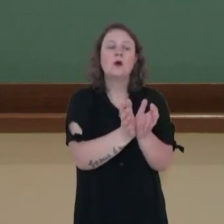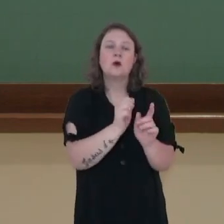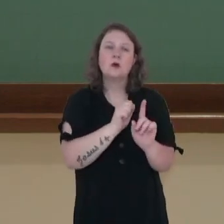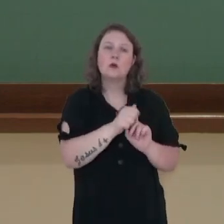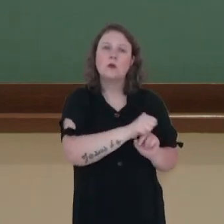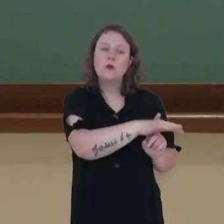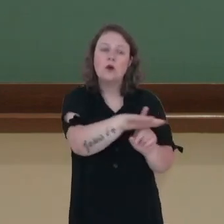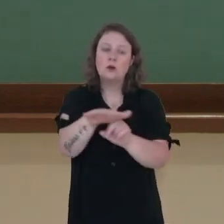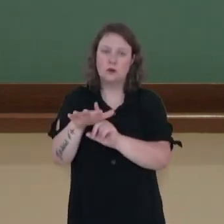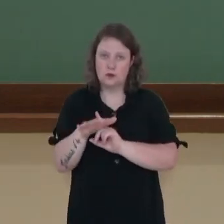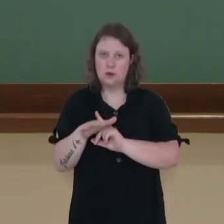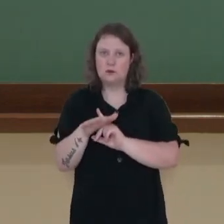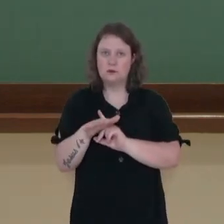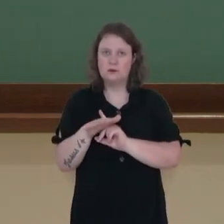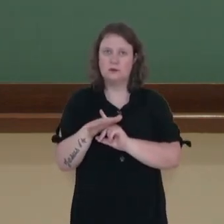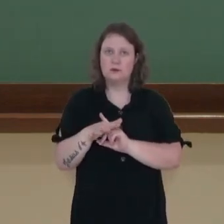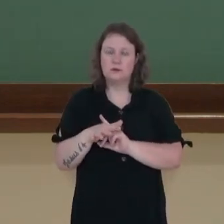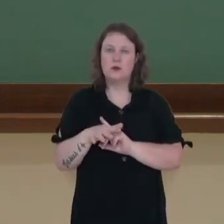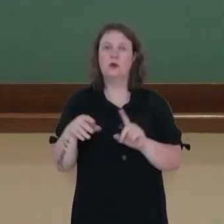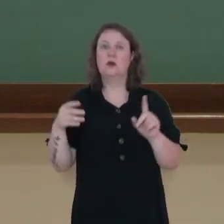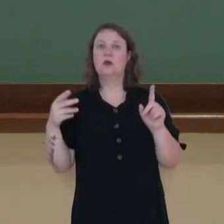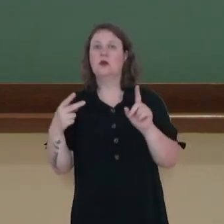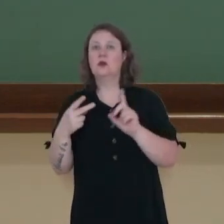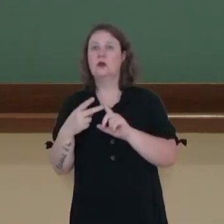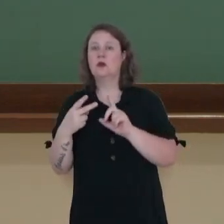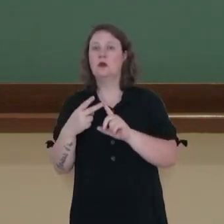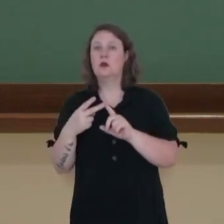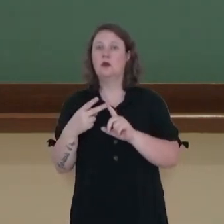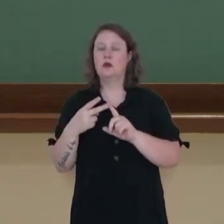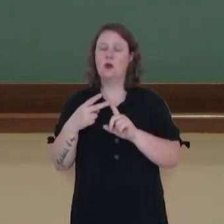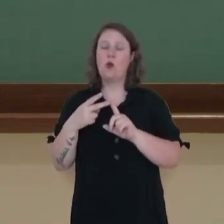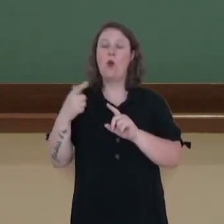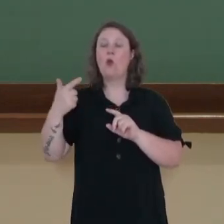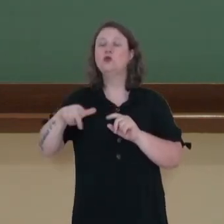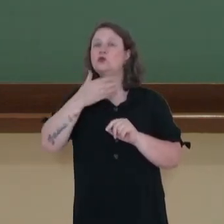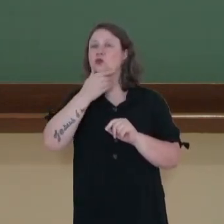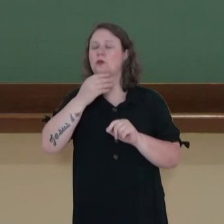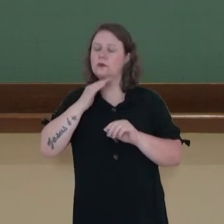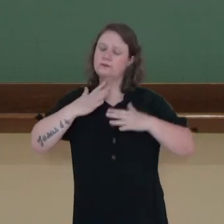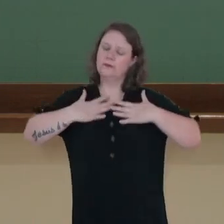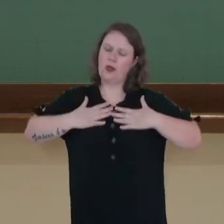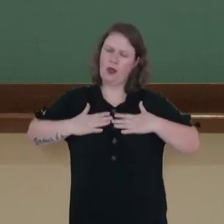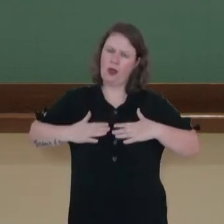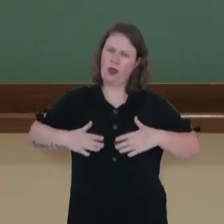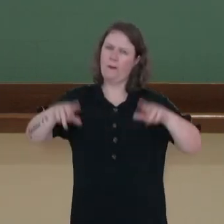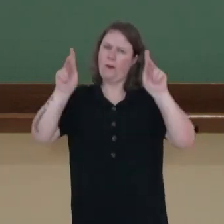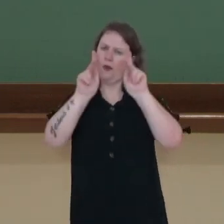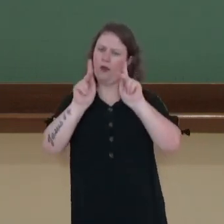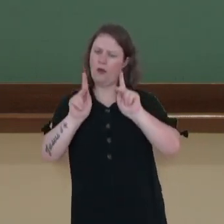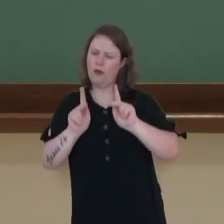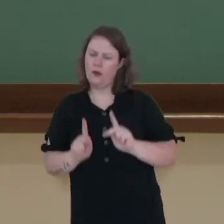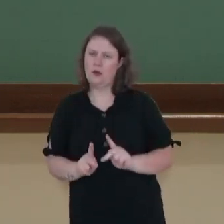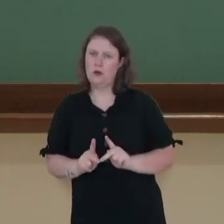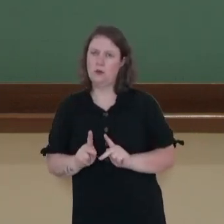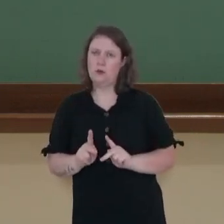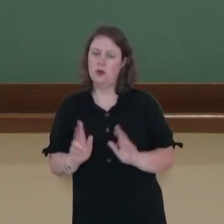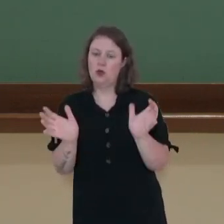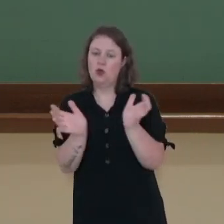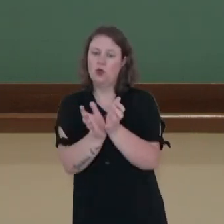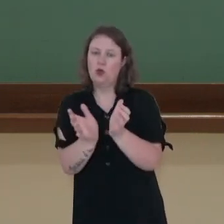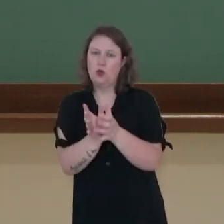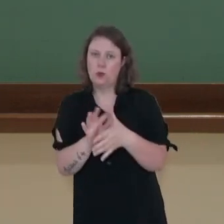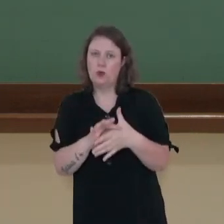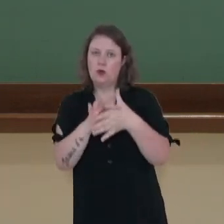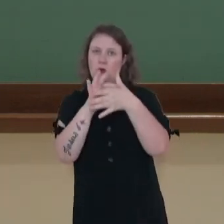Quintino Bocaiúva, que defendia uma transição mais gradual, né, para a República, e o grupo liderado por Benjamin